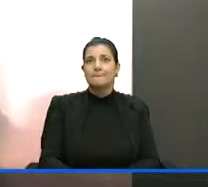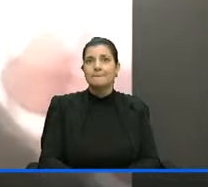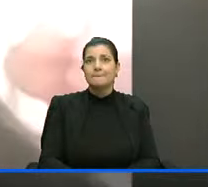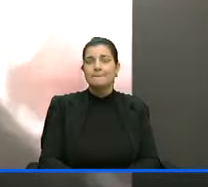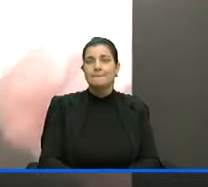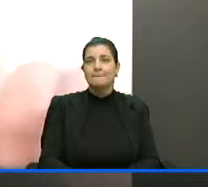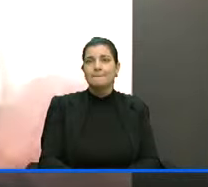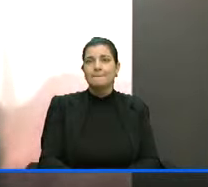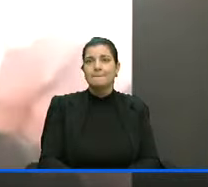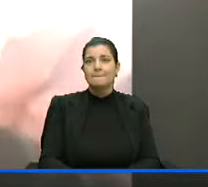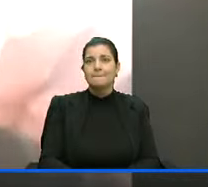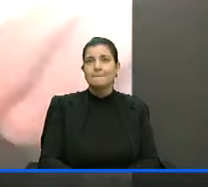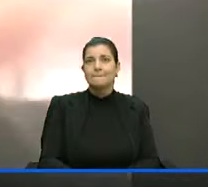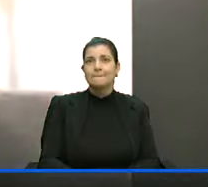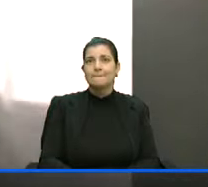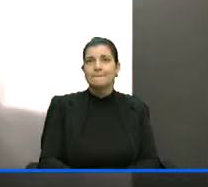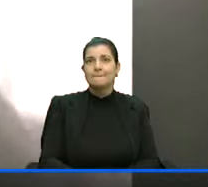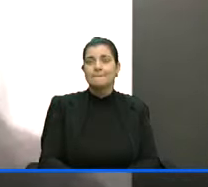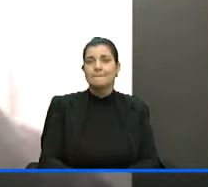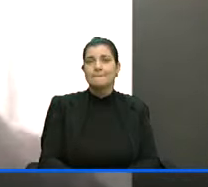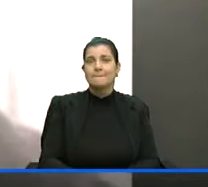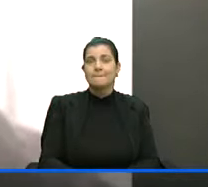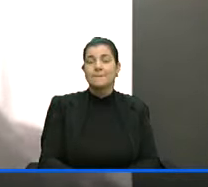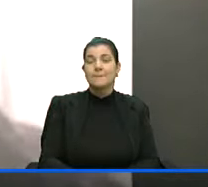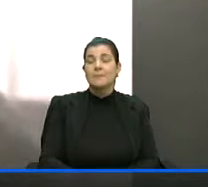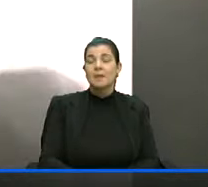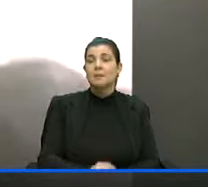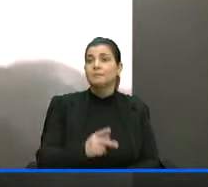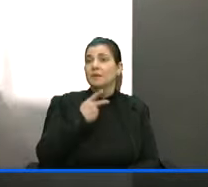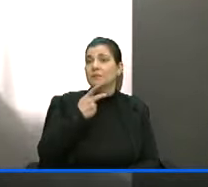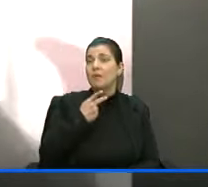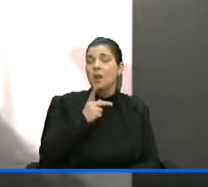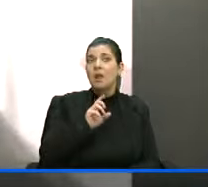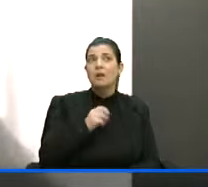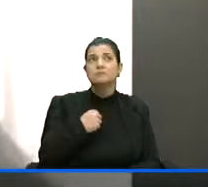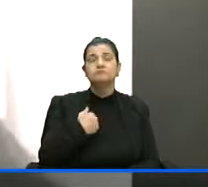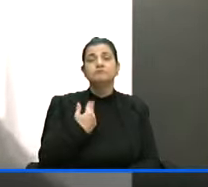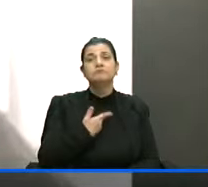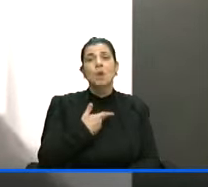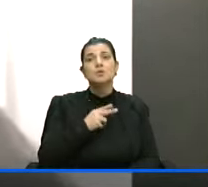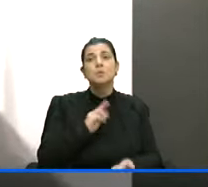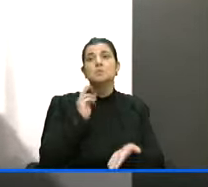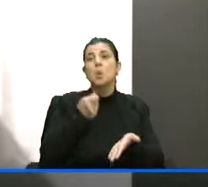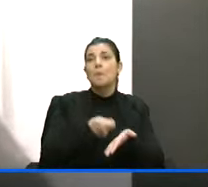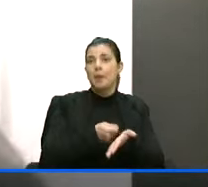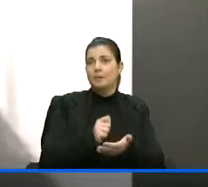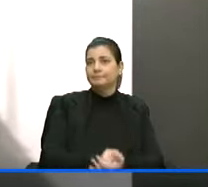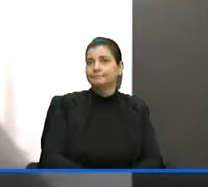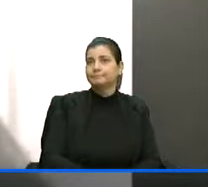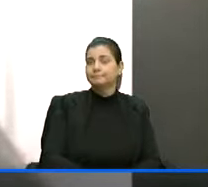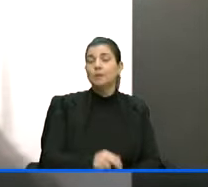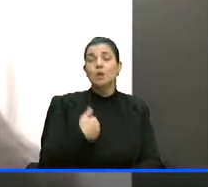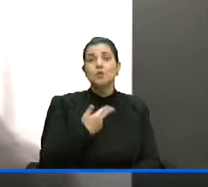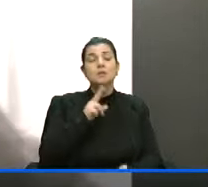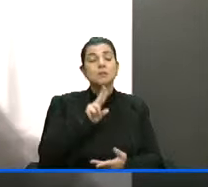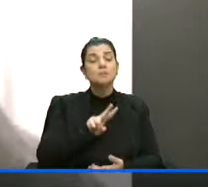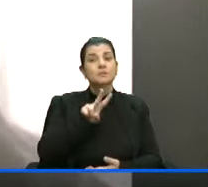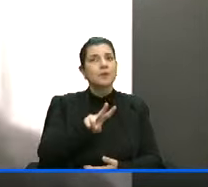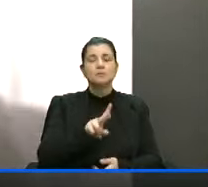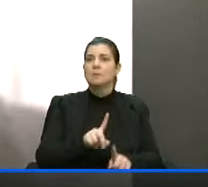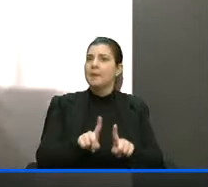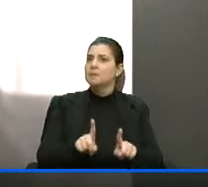um... só dizer, bom, nós vamos comprar, nós estamos vendo, viabilizando. Não é assim, a gente tem que ver